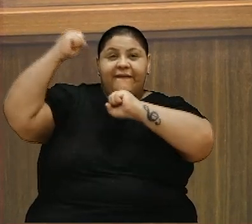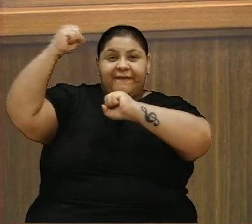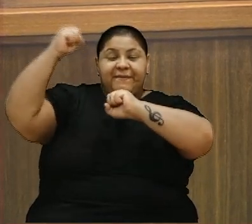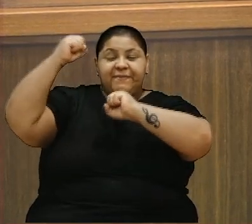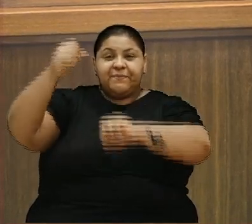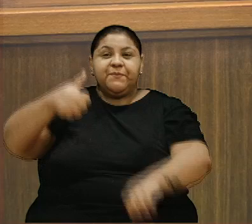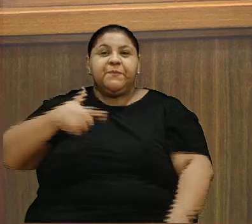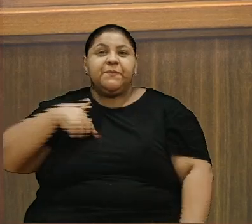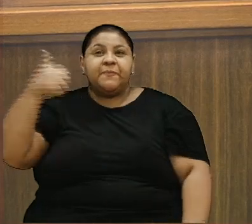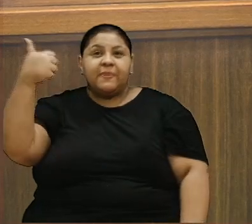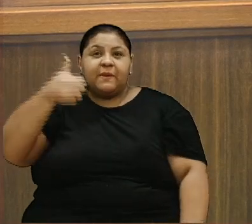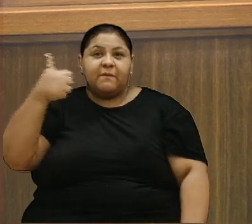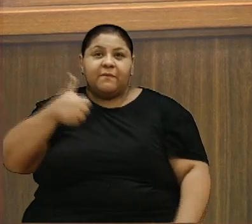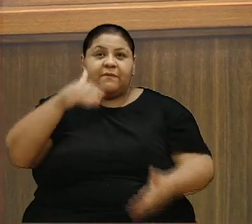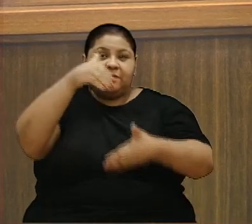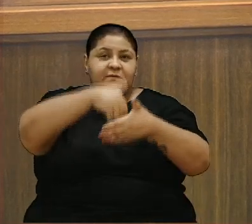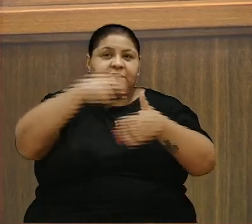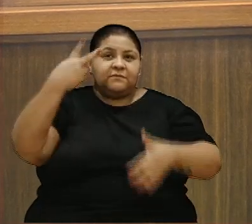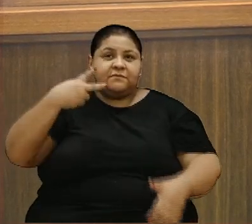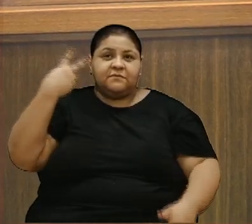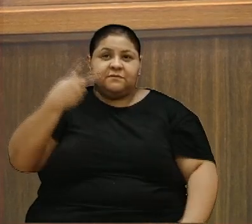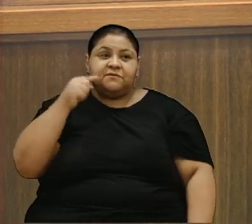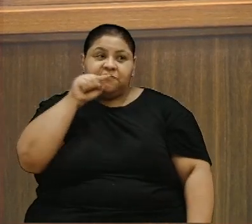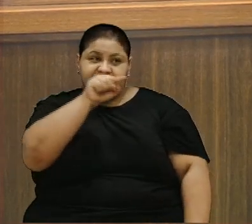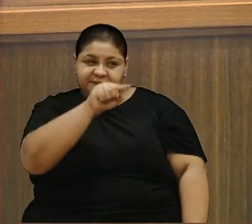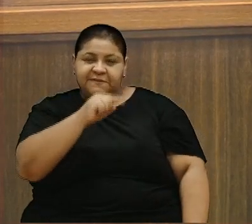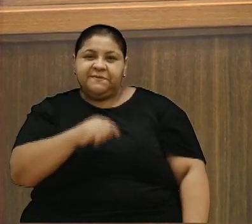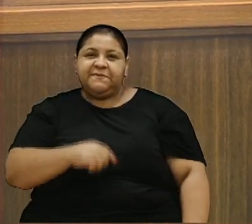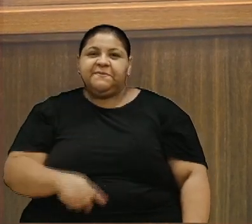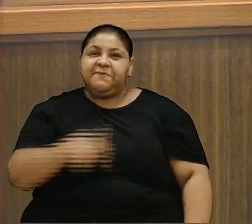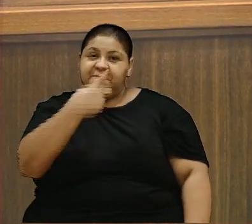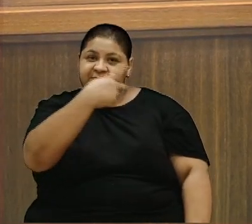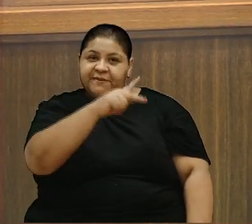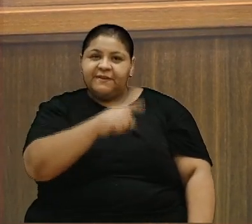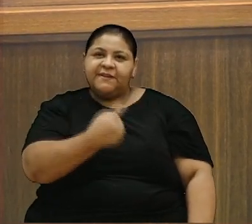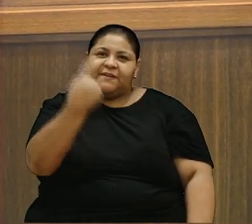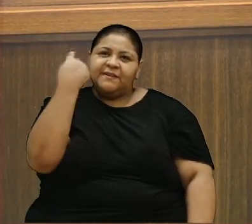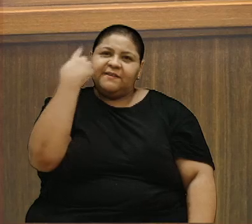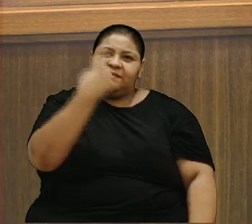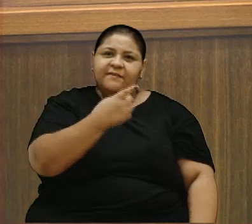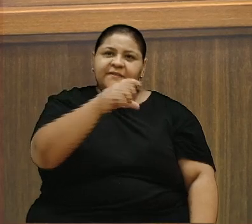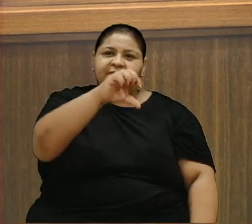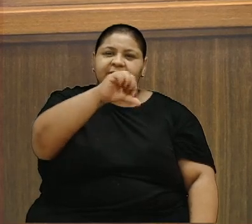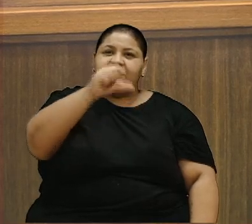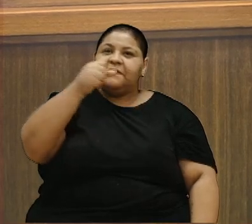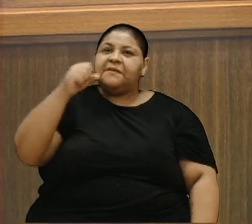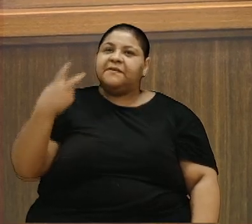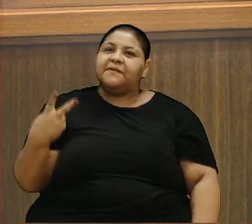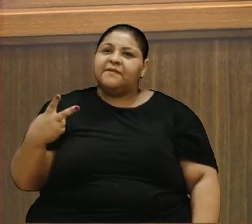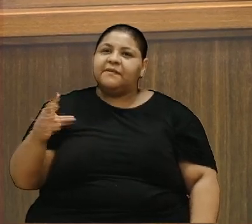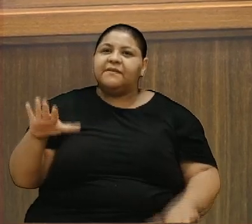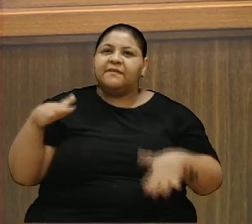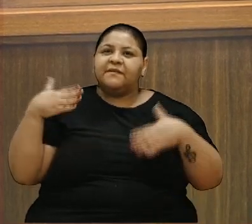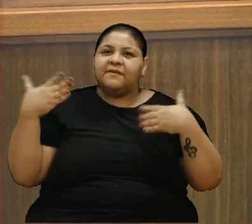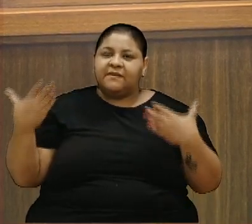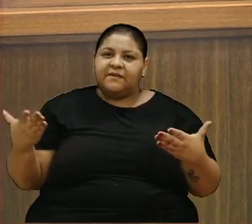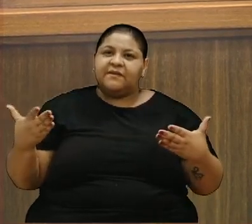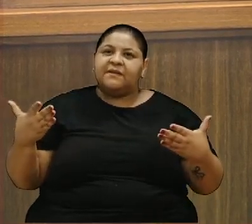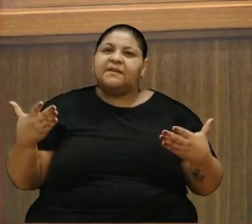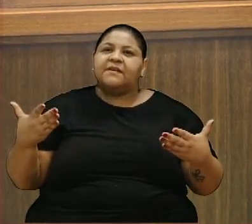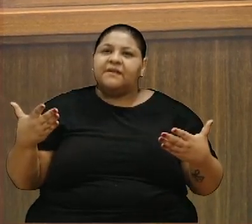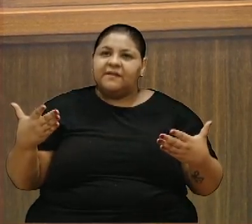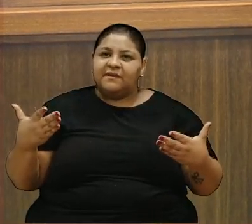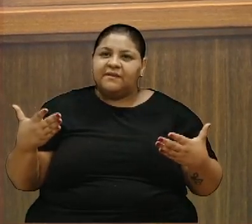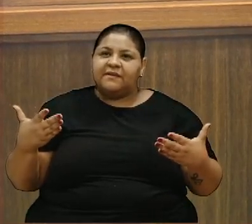primeiro meu voto para vereador foi seu, viu? Ainda lá em 1982. Então, façamos